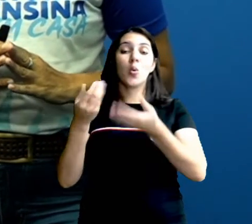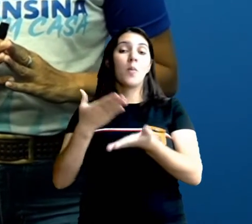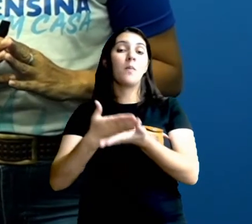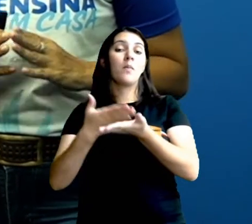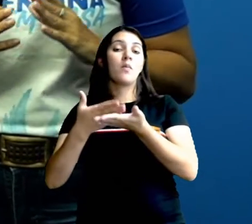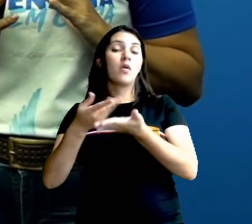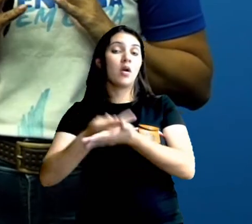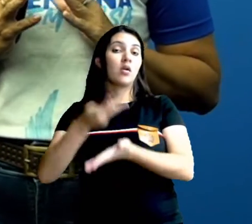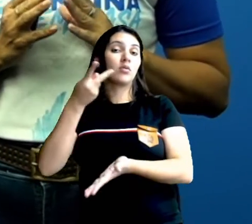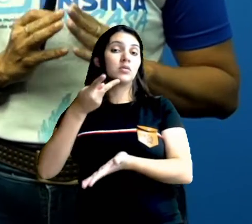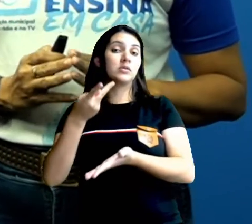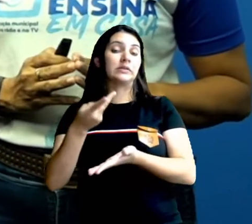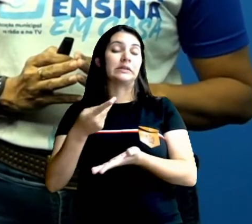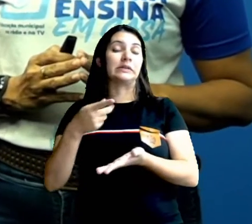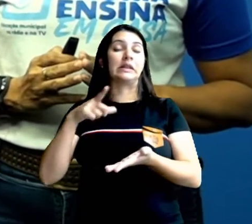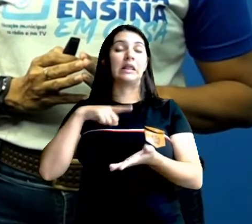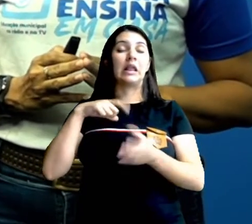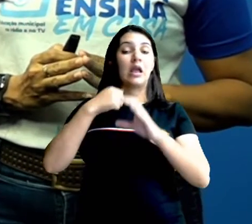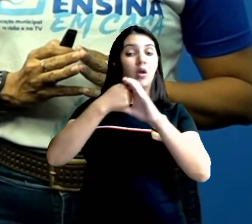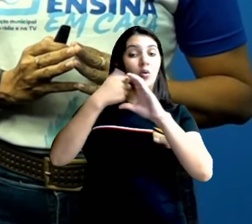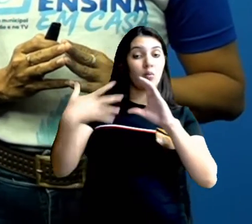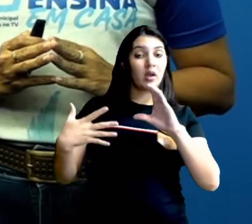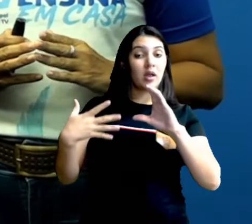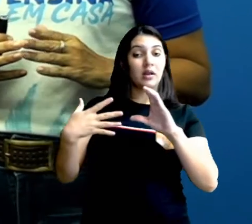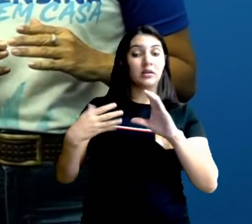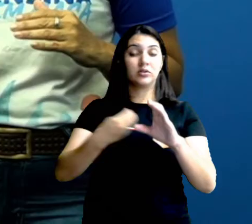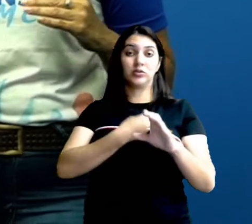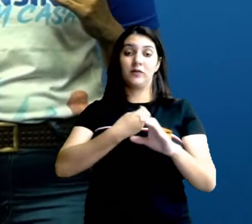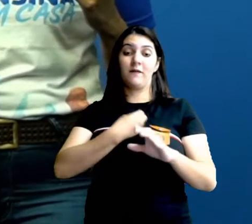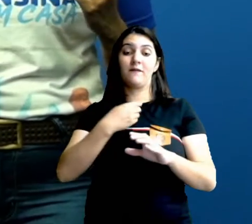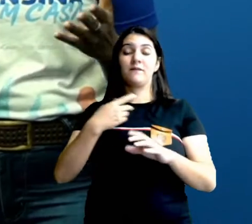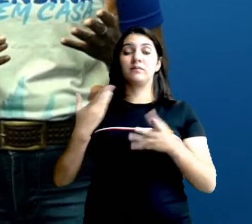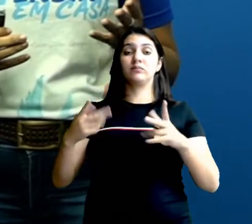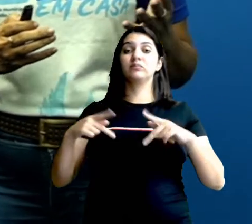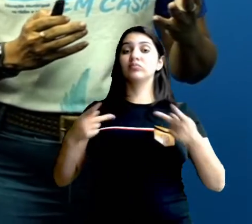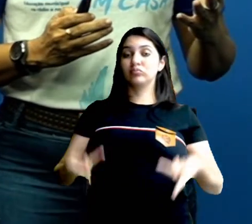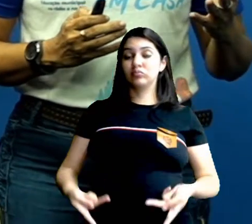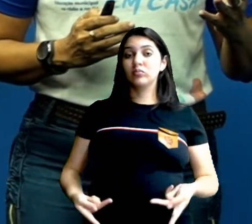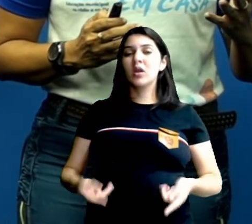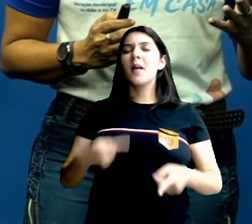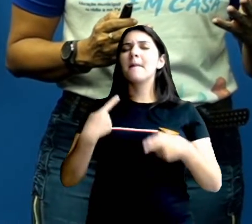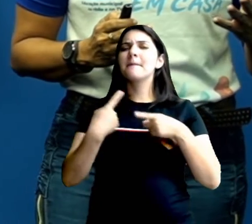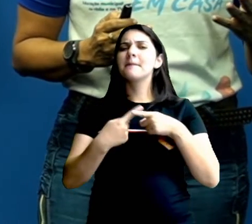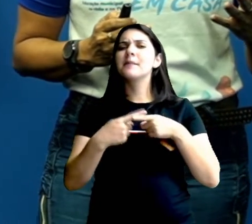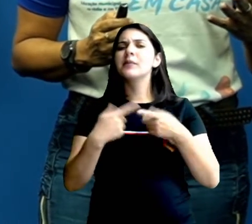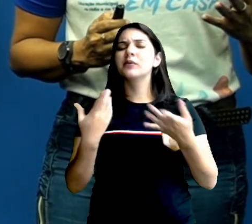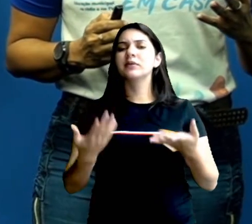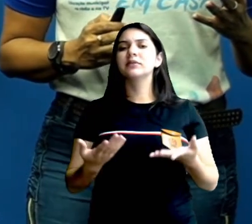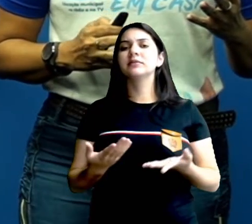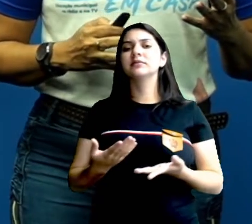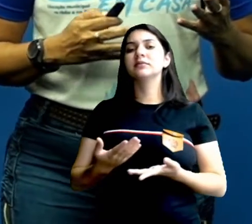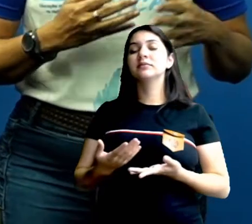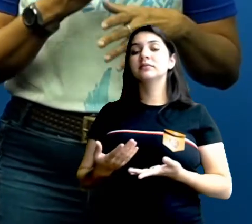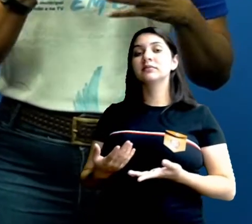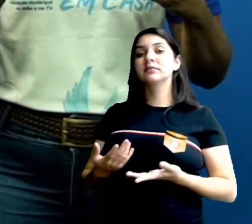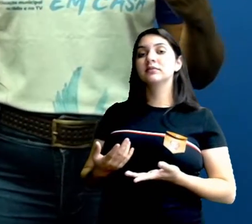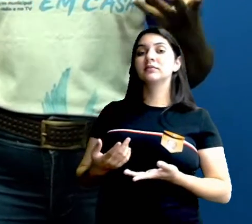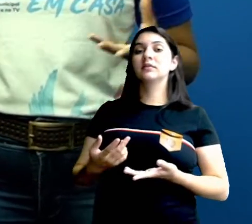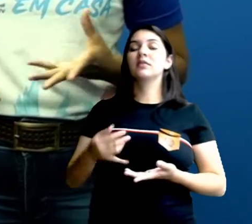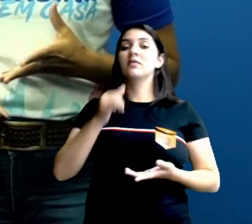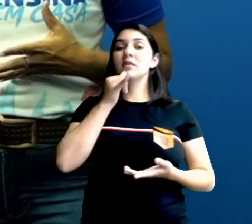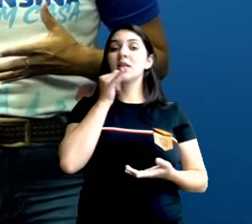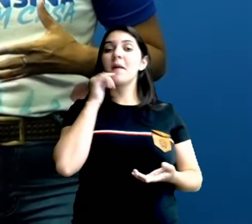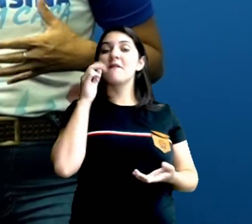alguma característica de um ser vivo. Então, por que será que a